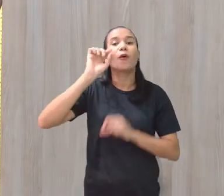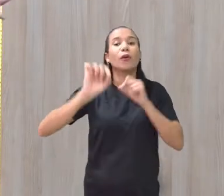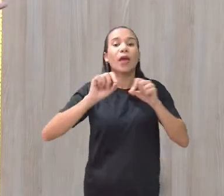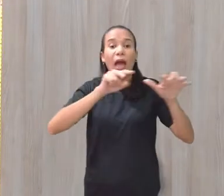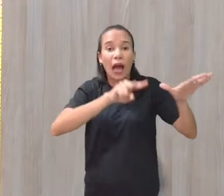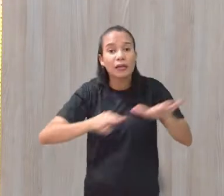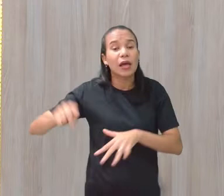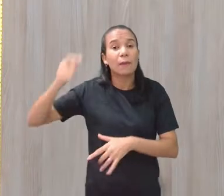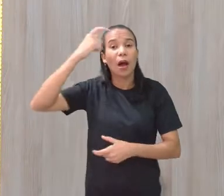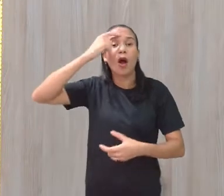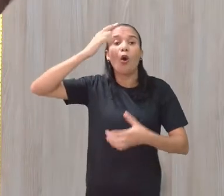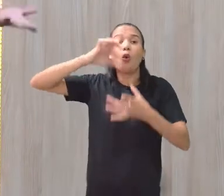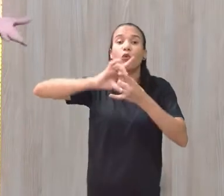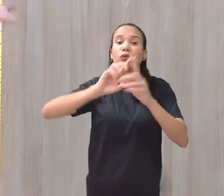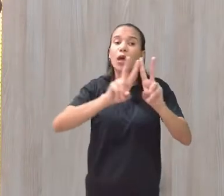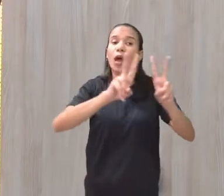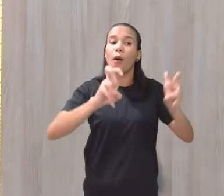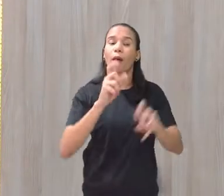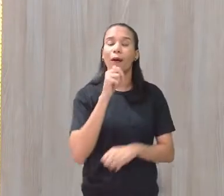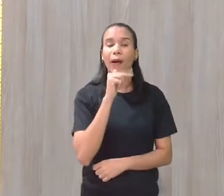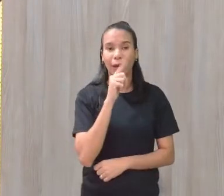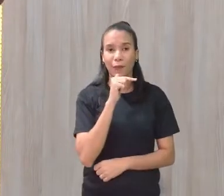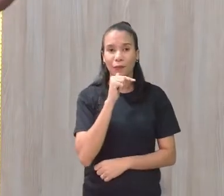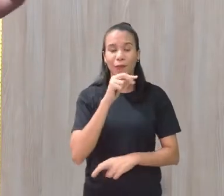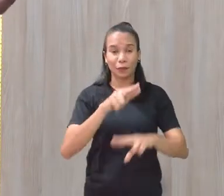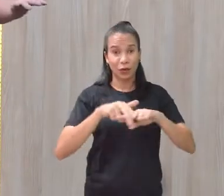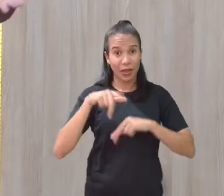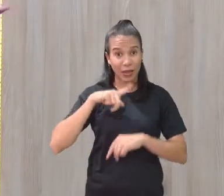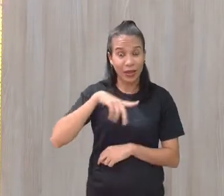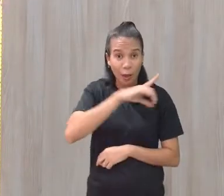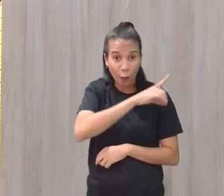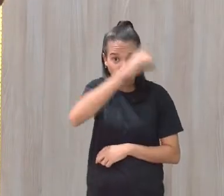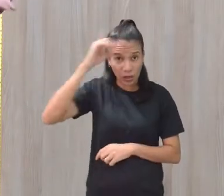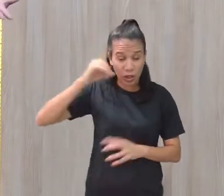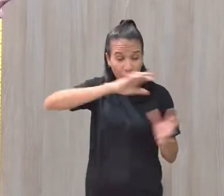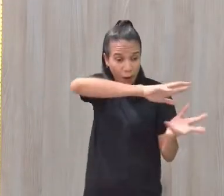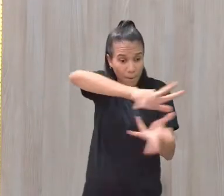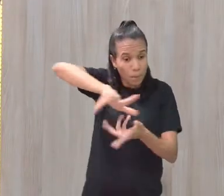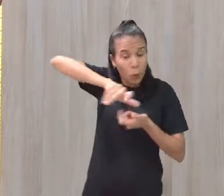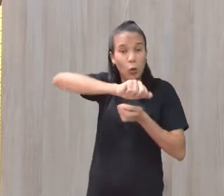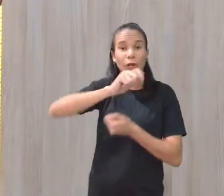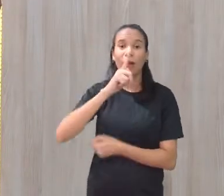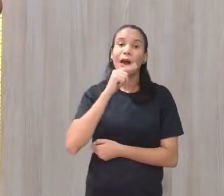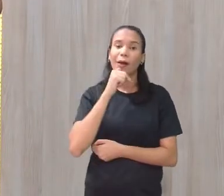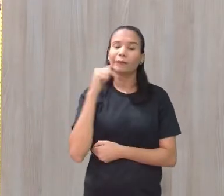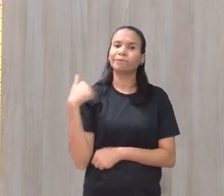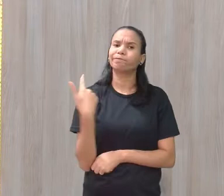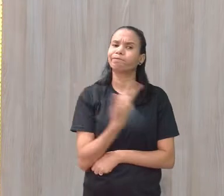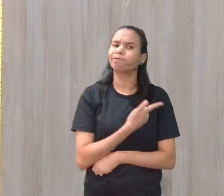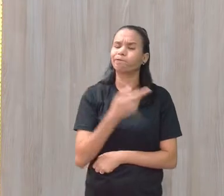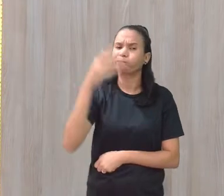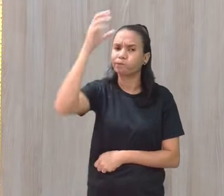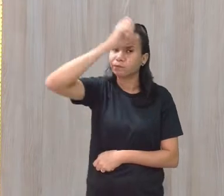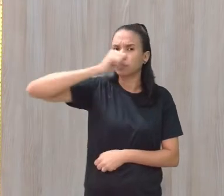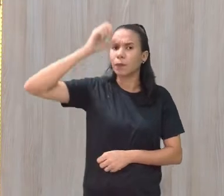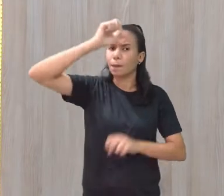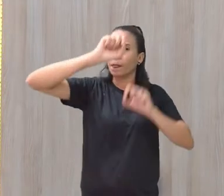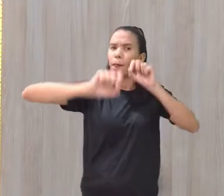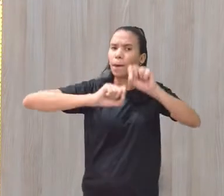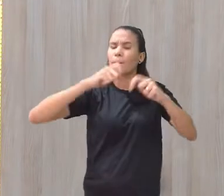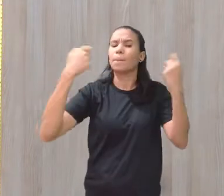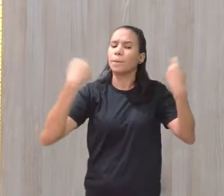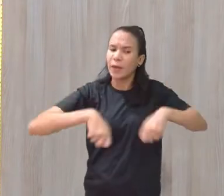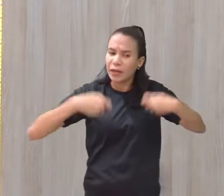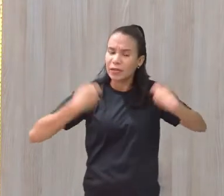de conscientização sobre a água, porque a gente teve o Dia Mundial da Água. E a gente viu que a gente